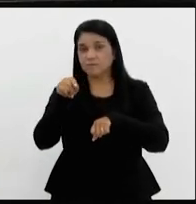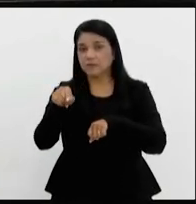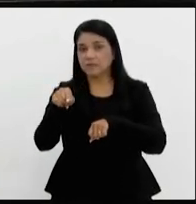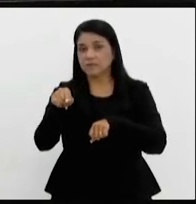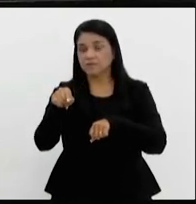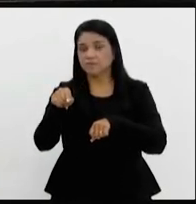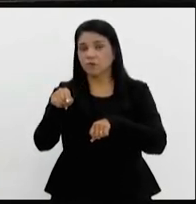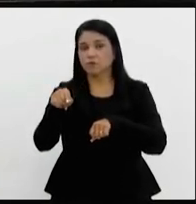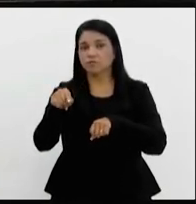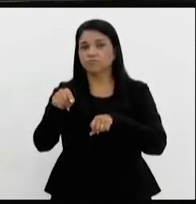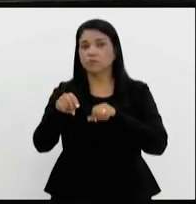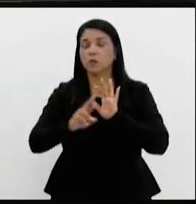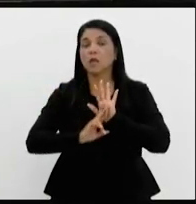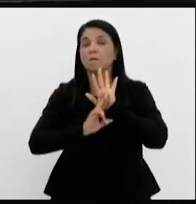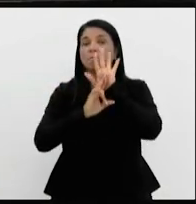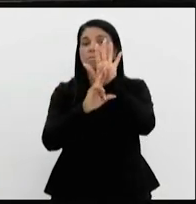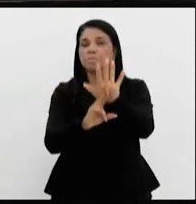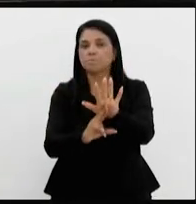paraninfo